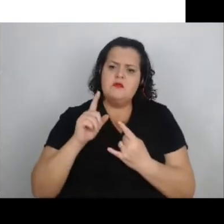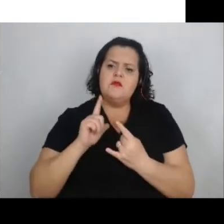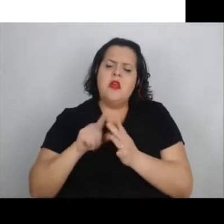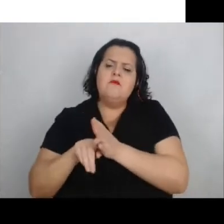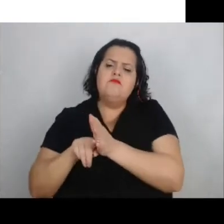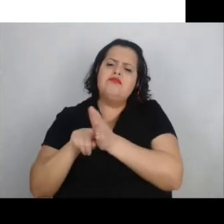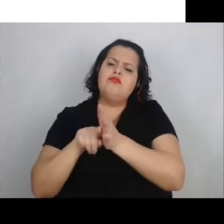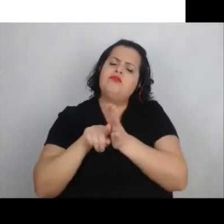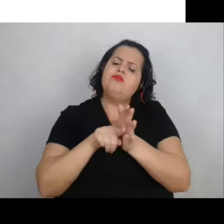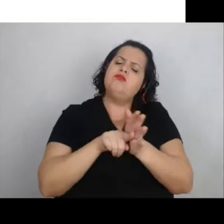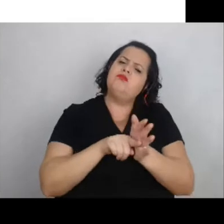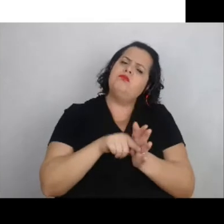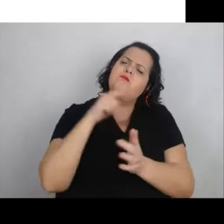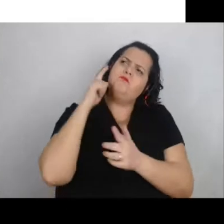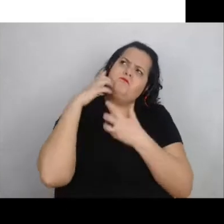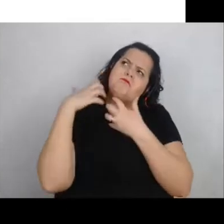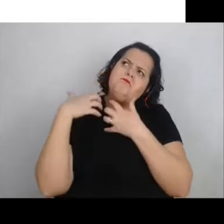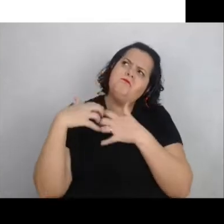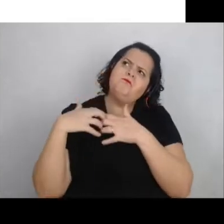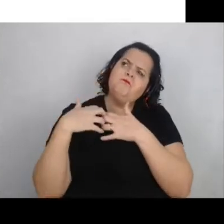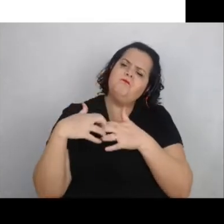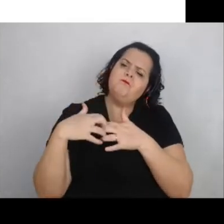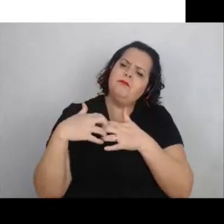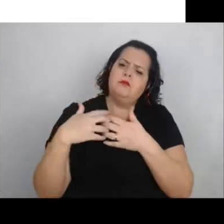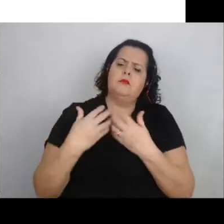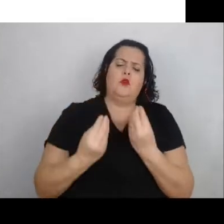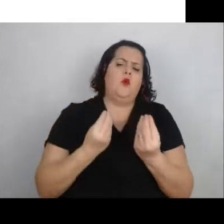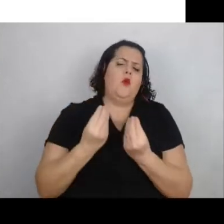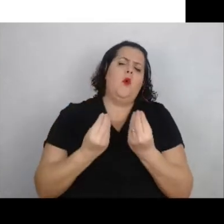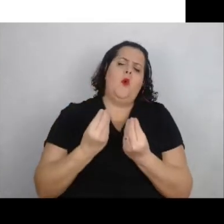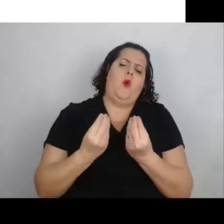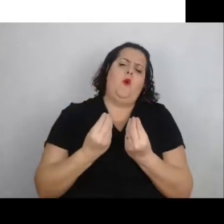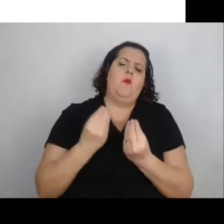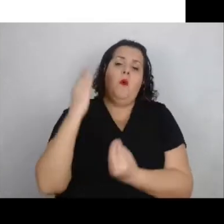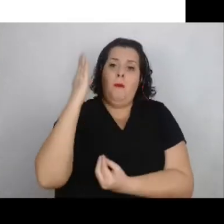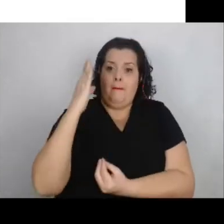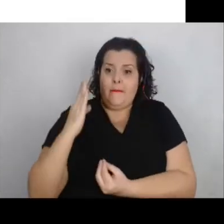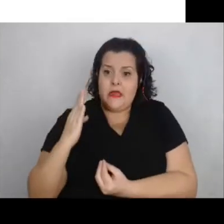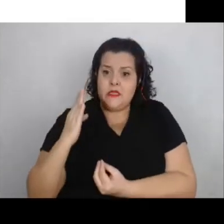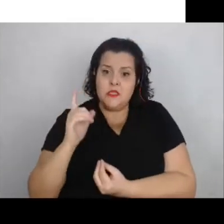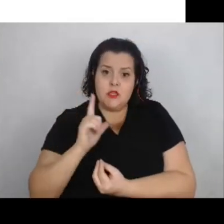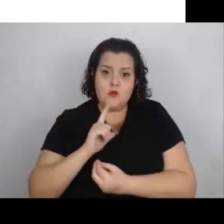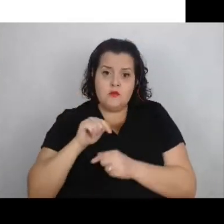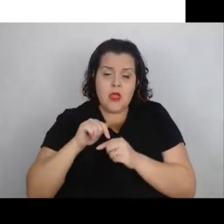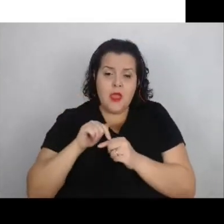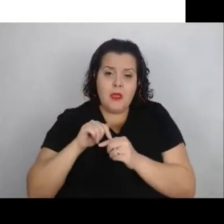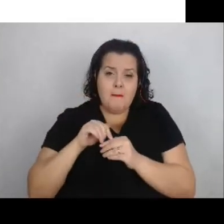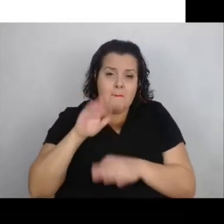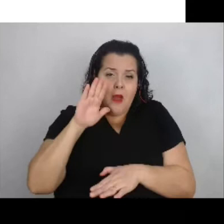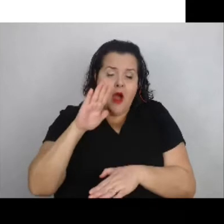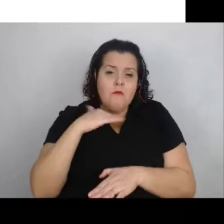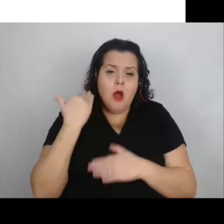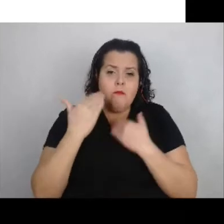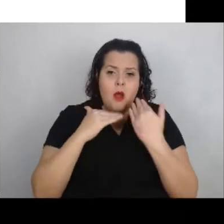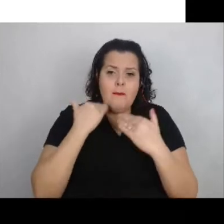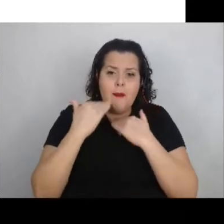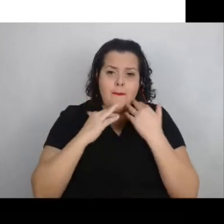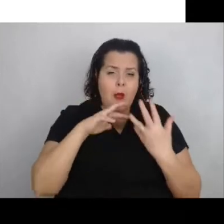gente pensar, ora, se o Brasil é o país que lidera hoje o número de óbitos em escala internacional,